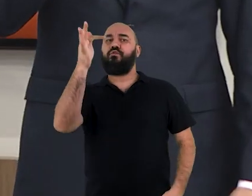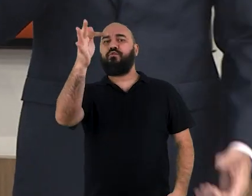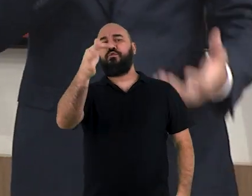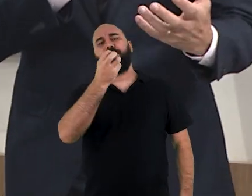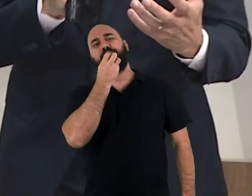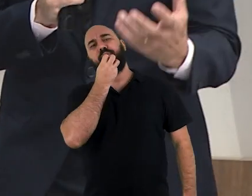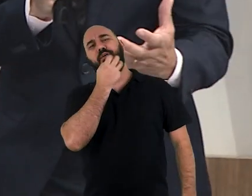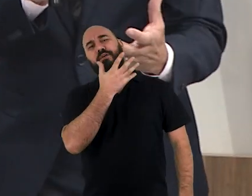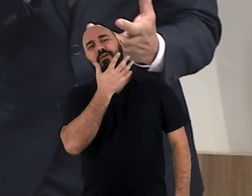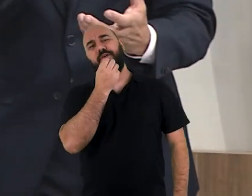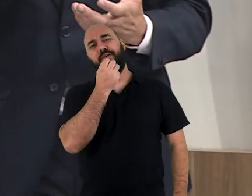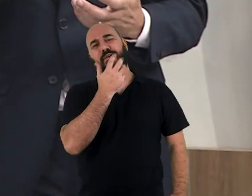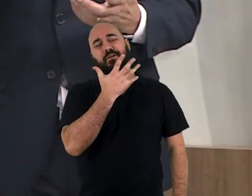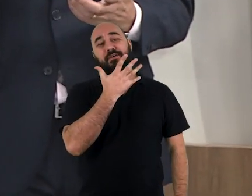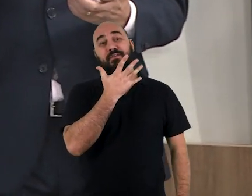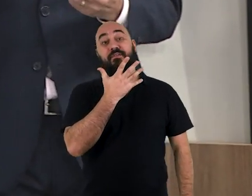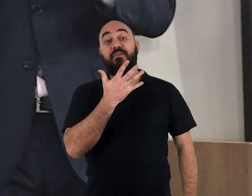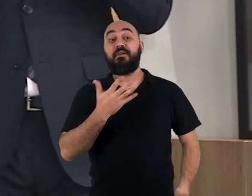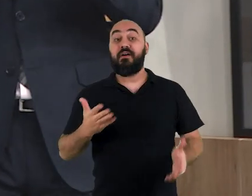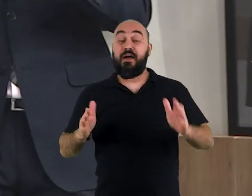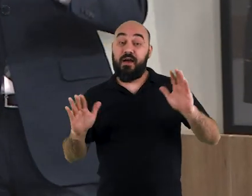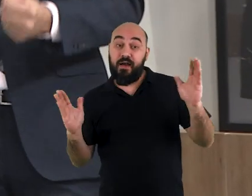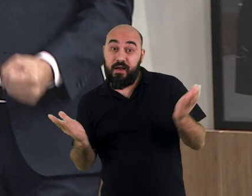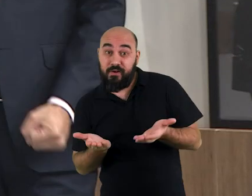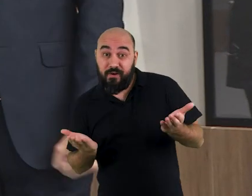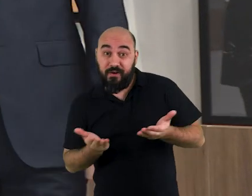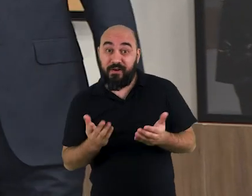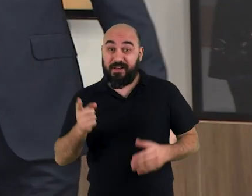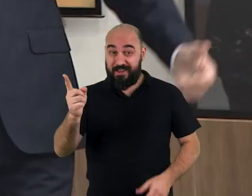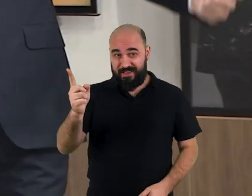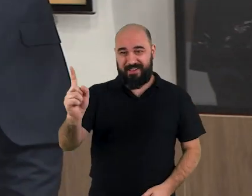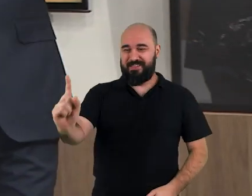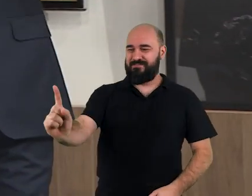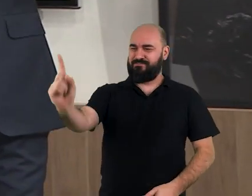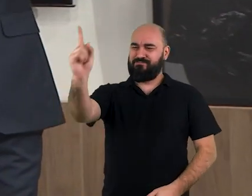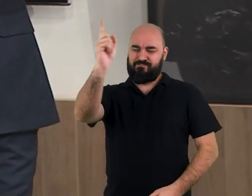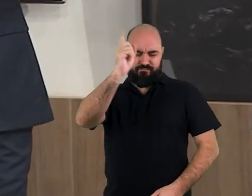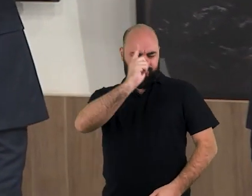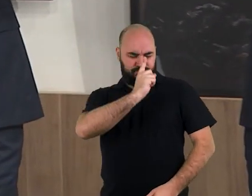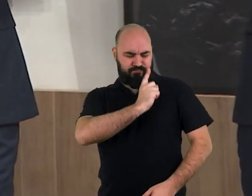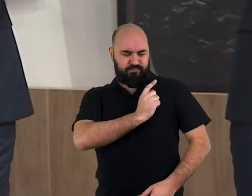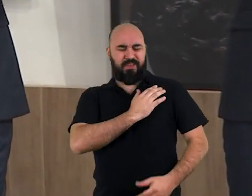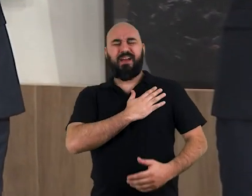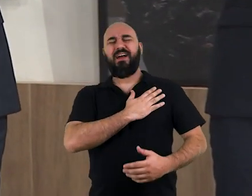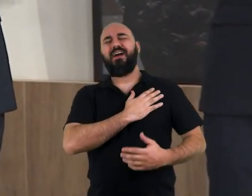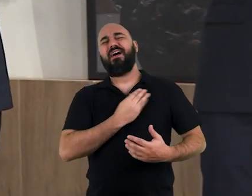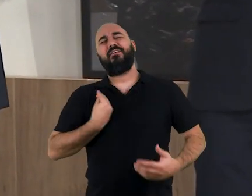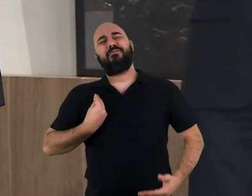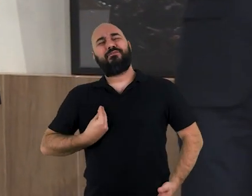viver. É hora de beber da fonte da